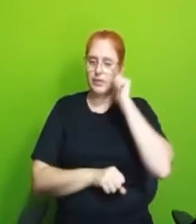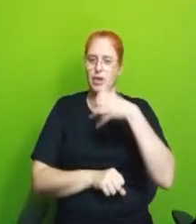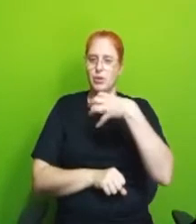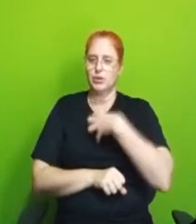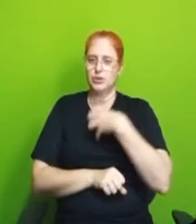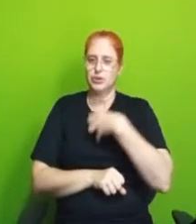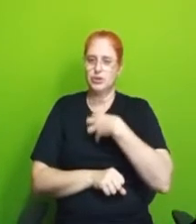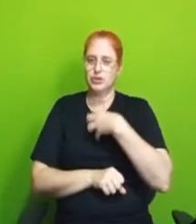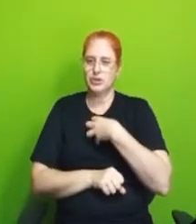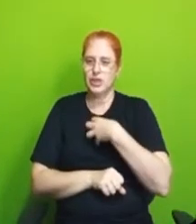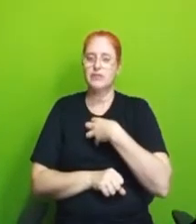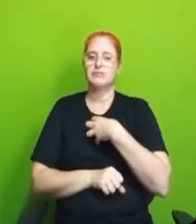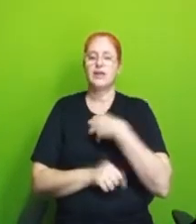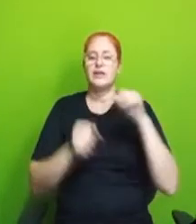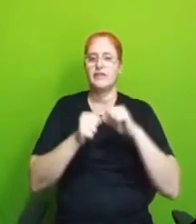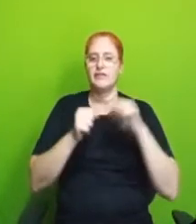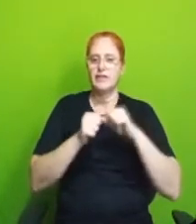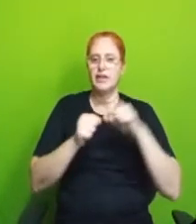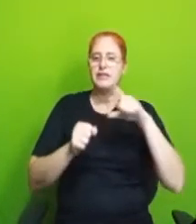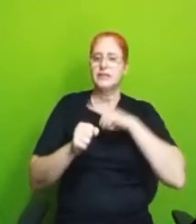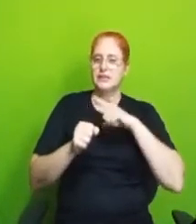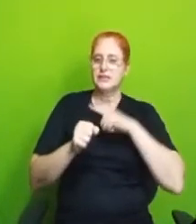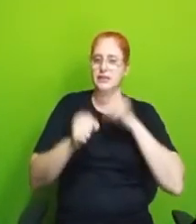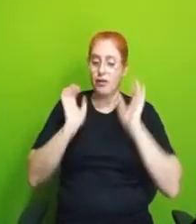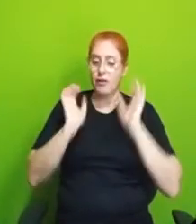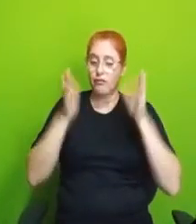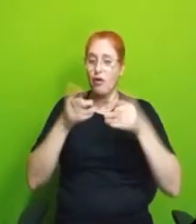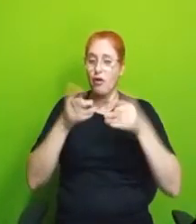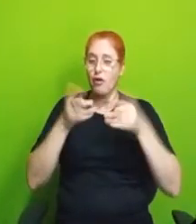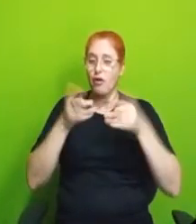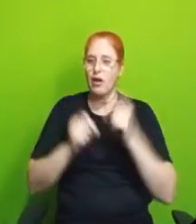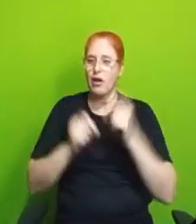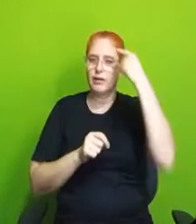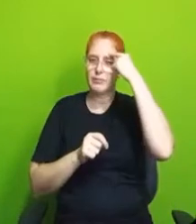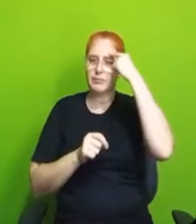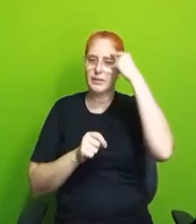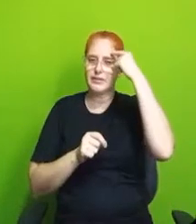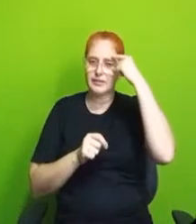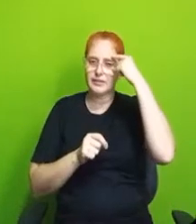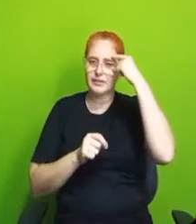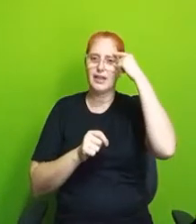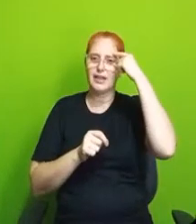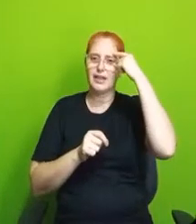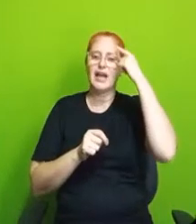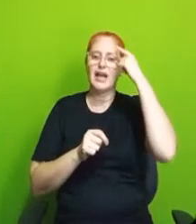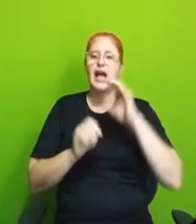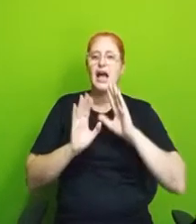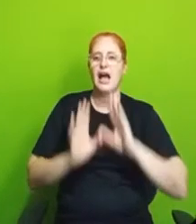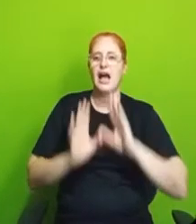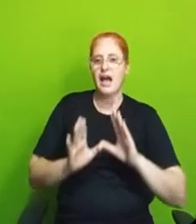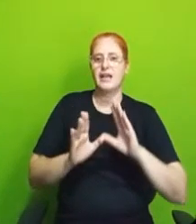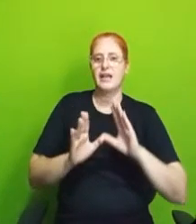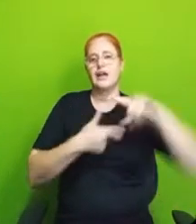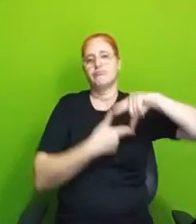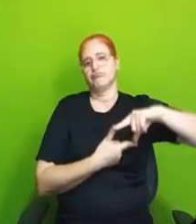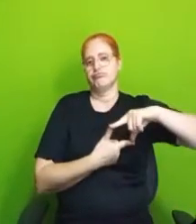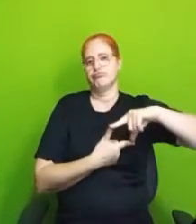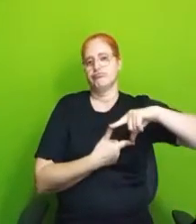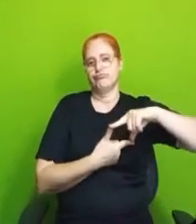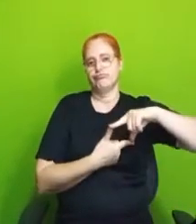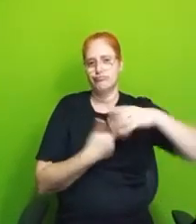tem uma certa tendência a pensar que isso é a expressão de um conservadorismo, né? De